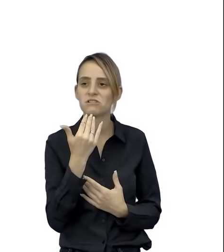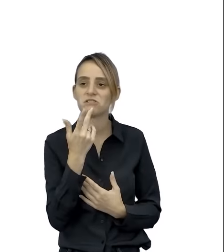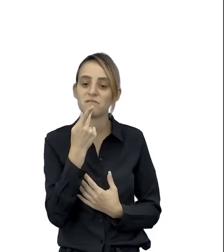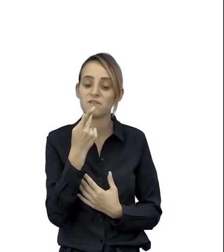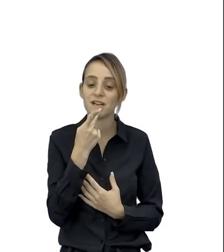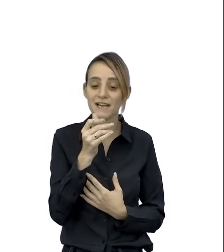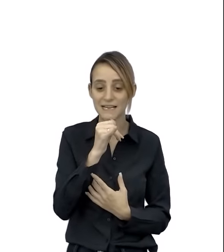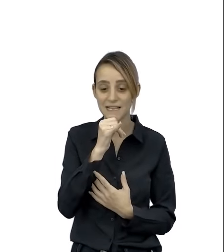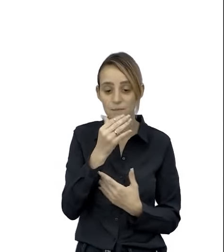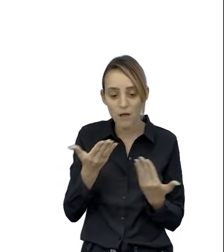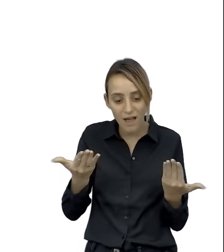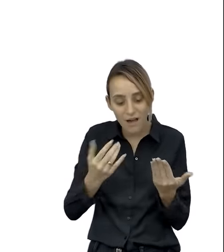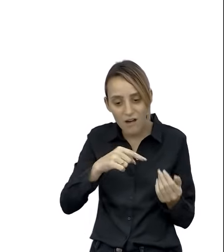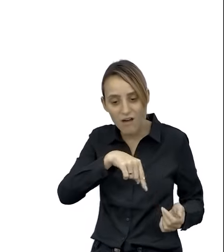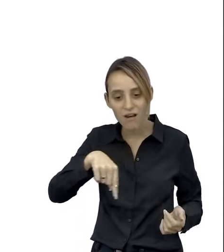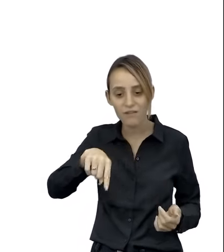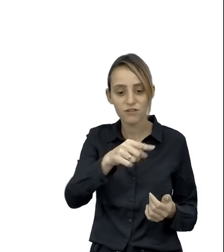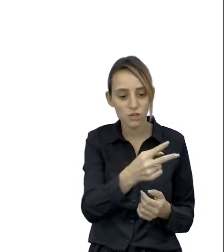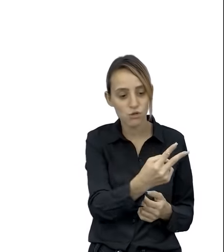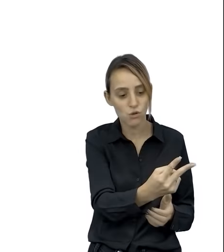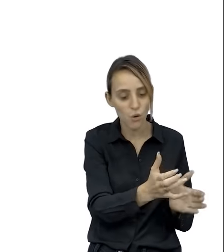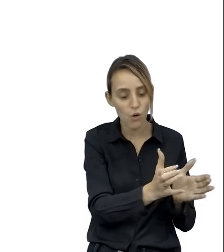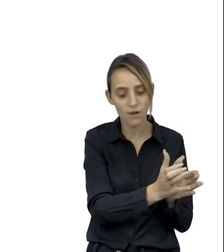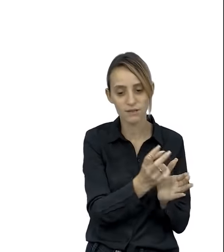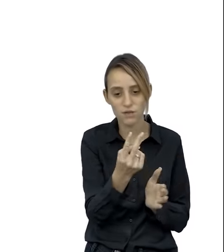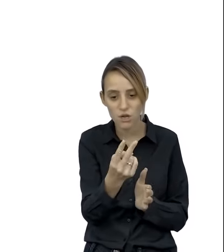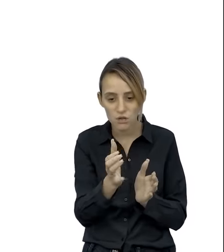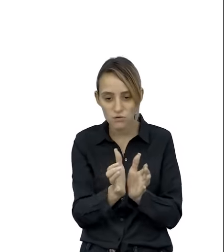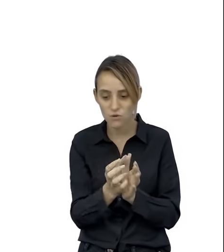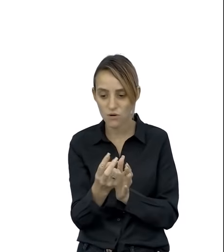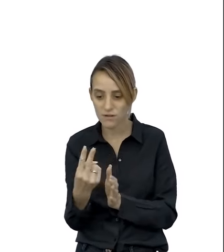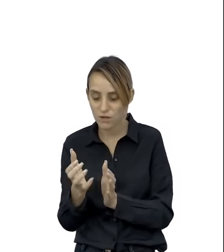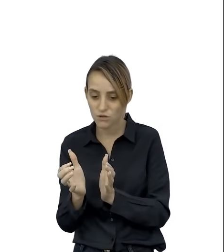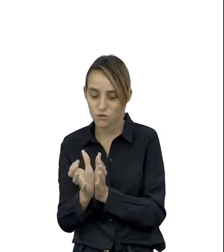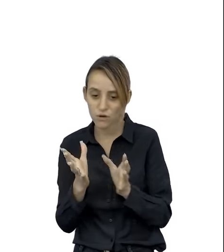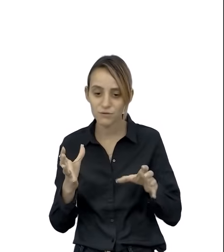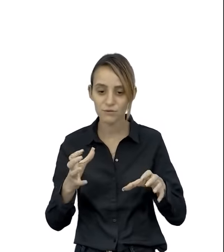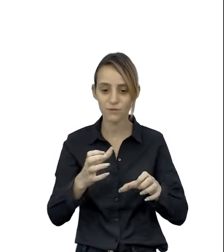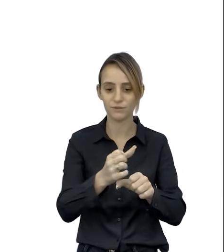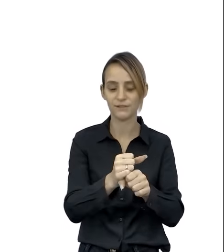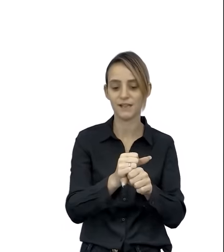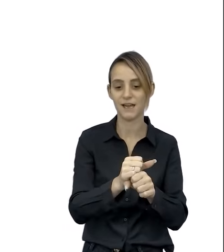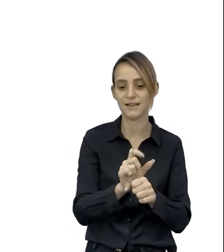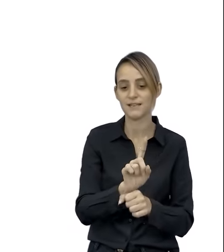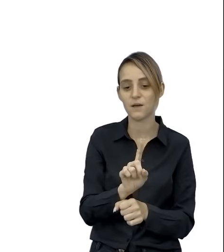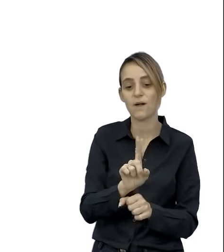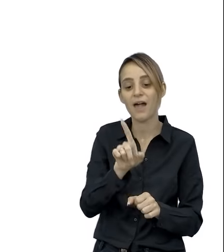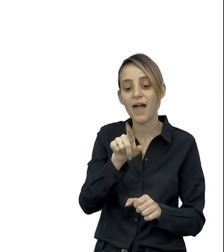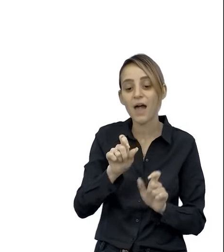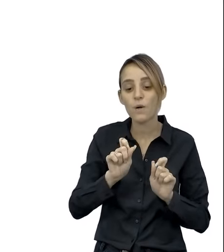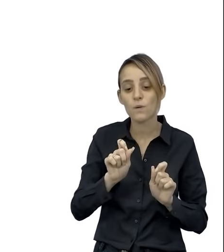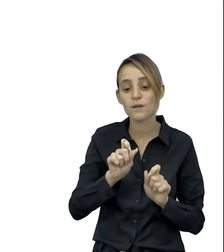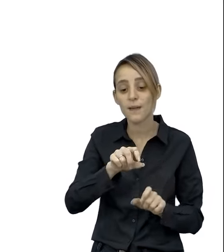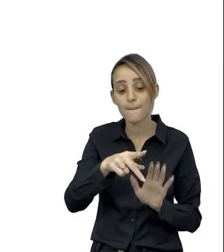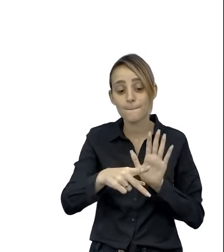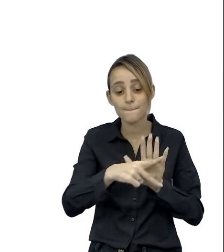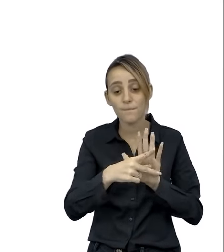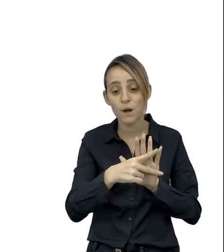olha, agora vocês vão agrupar de 2 em 2, agora vocês vão agrupar de 3 em 3. Esse é um conhecimento que precisa